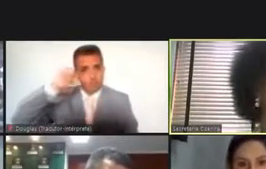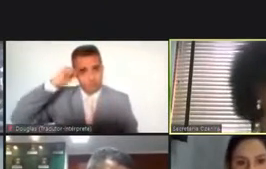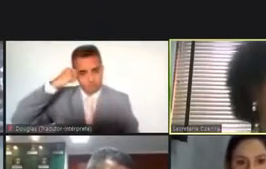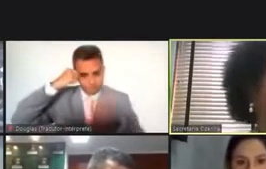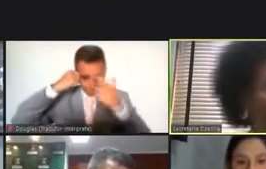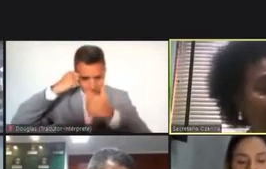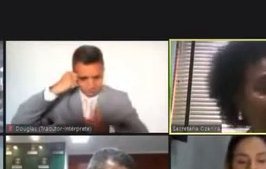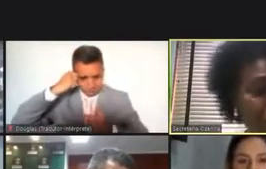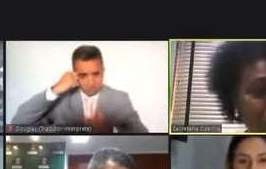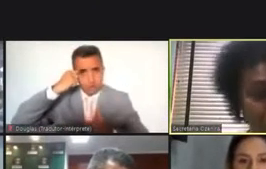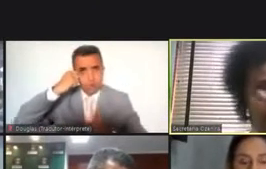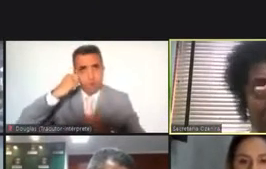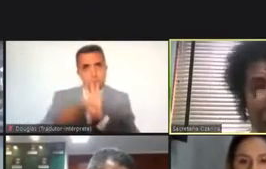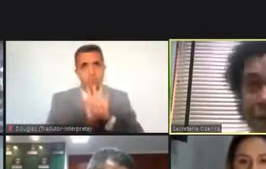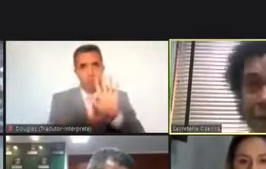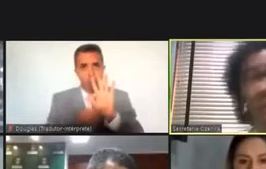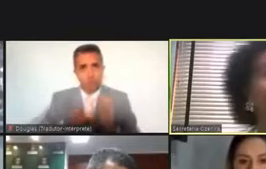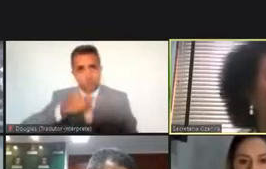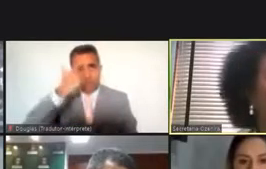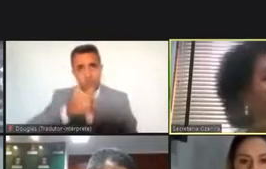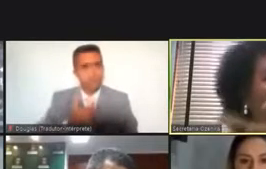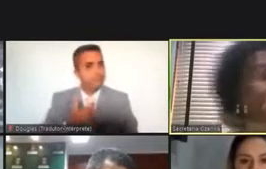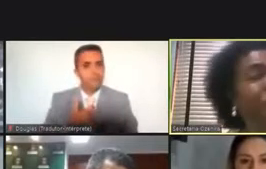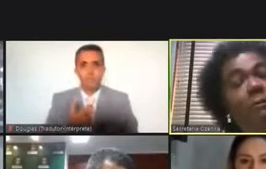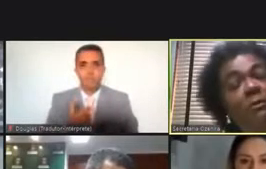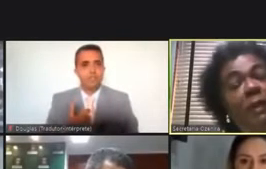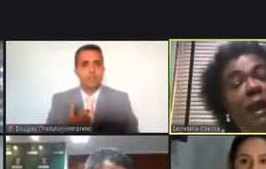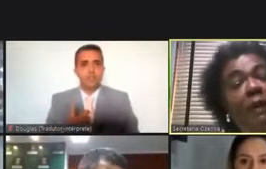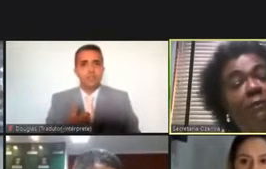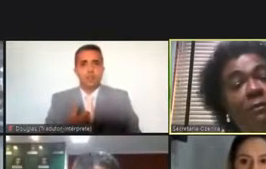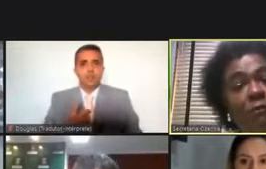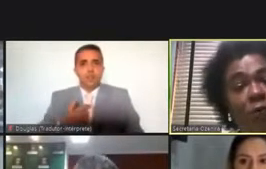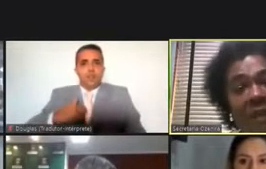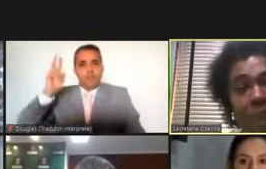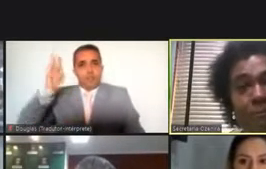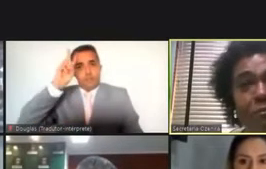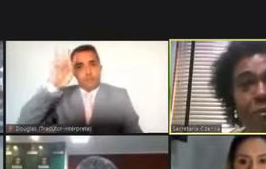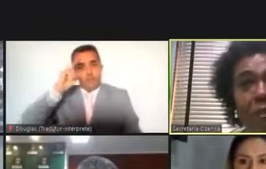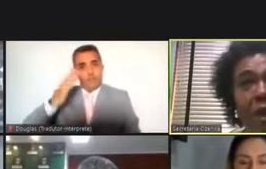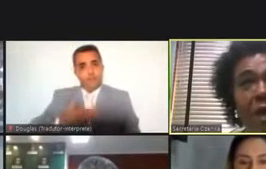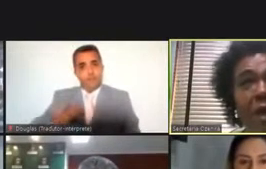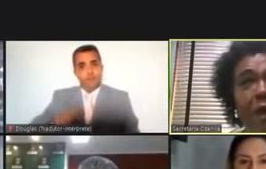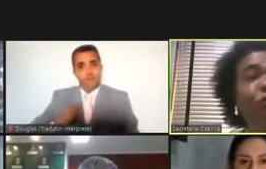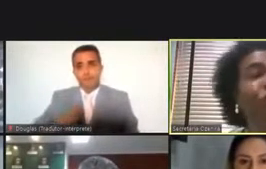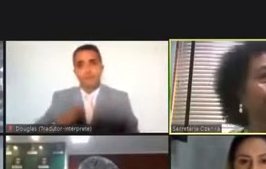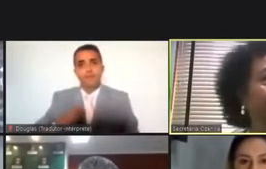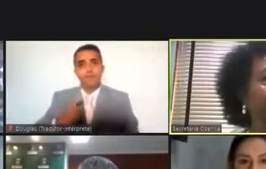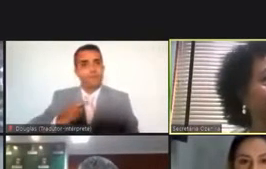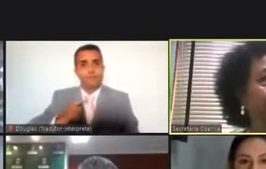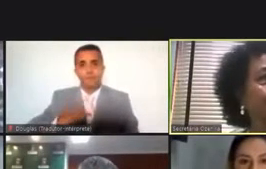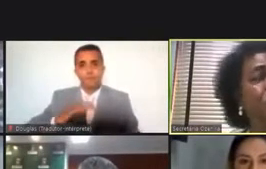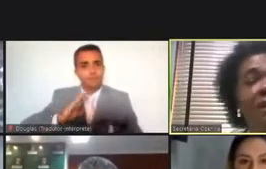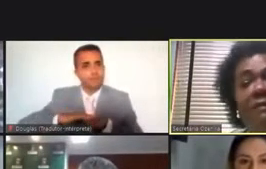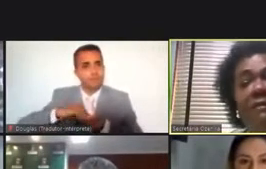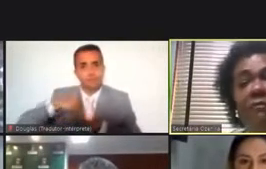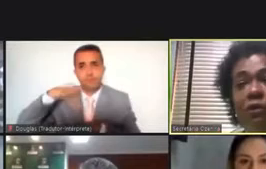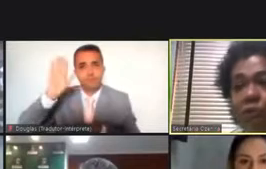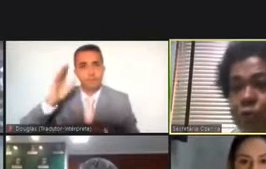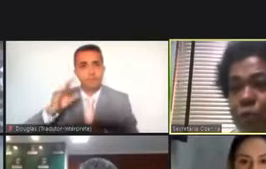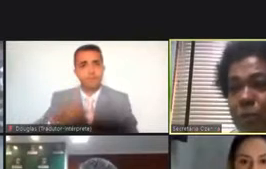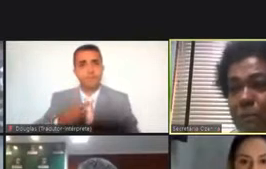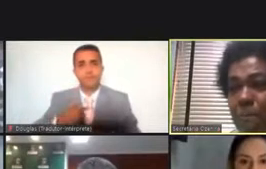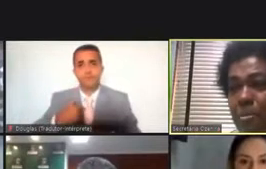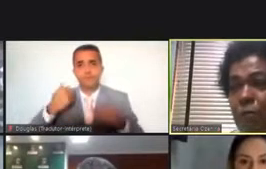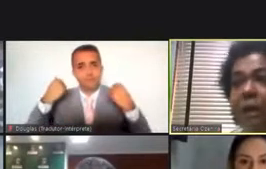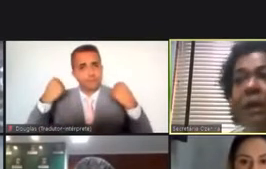muito maior do que isso, né? Mas tudo bem, vamos para lá e vamos voltar. Eu tinha que fazer isso, tá? Vocês me